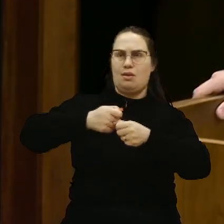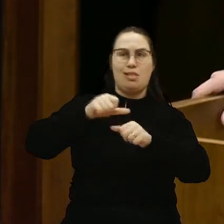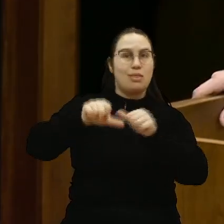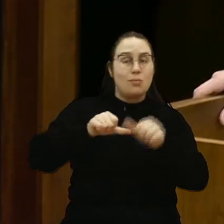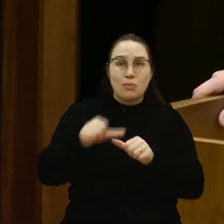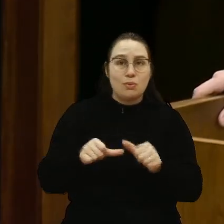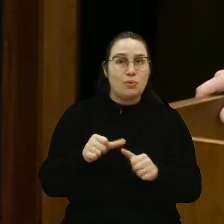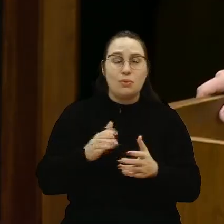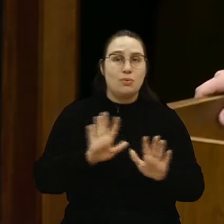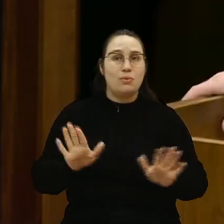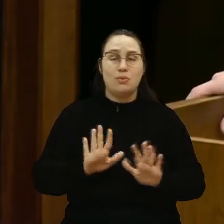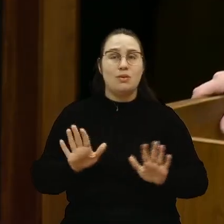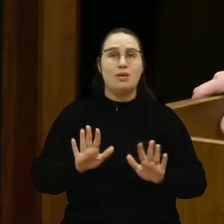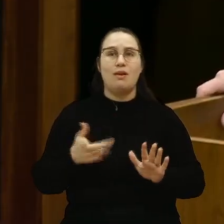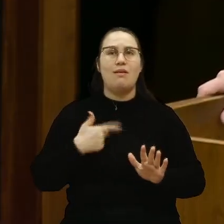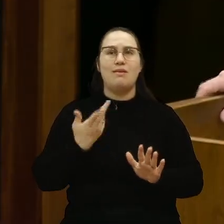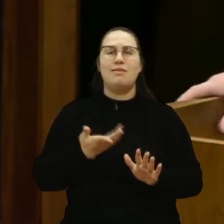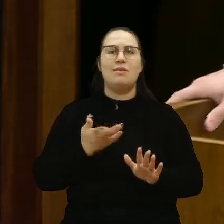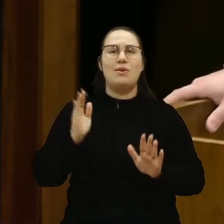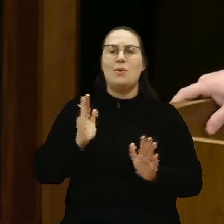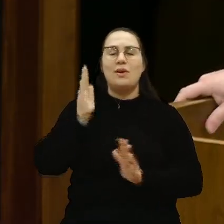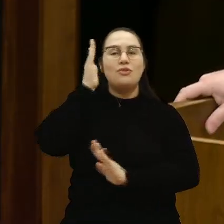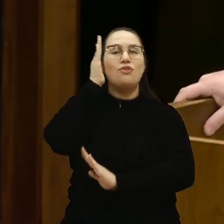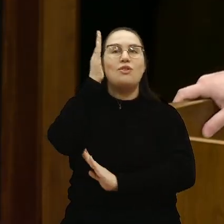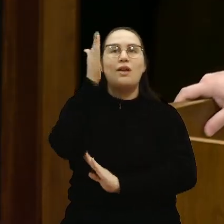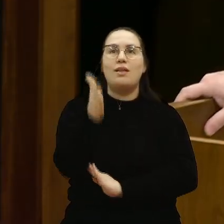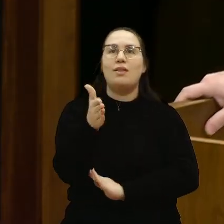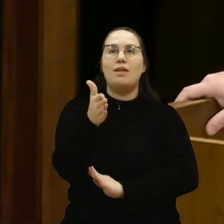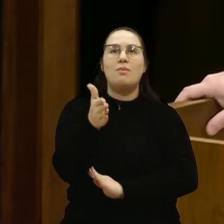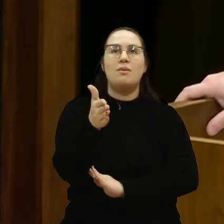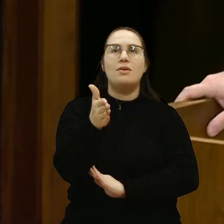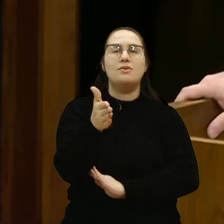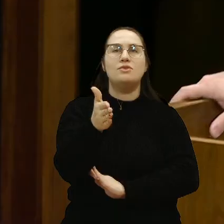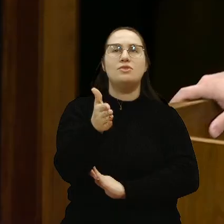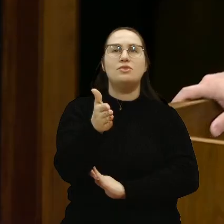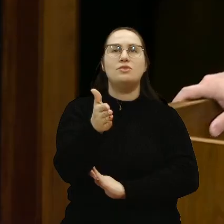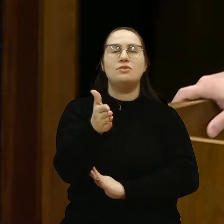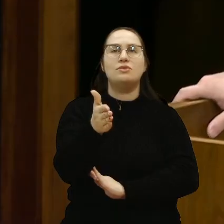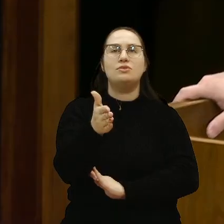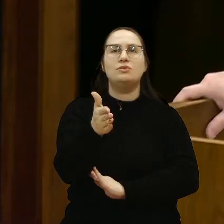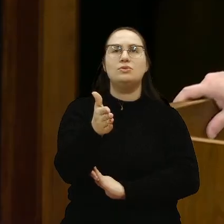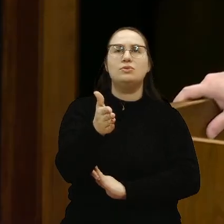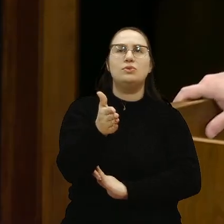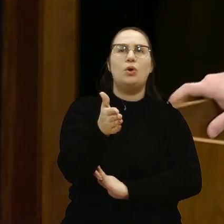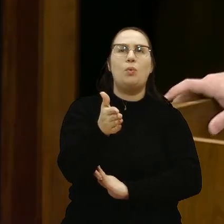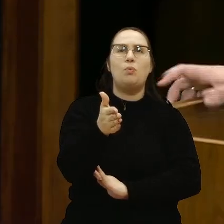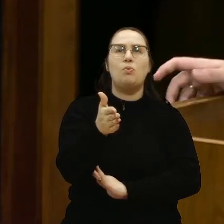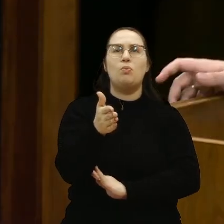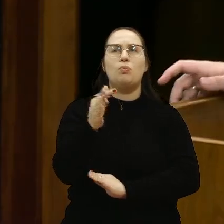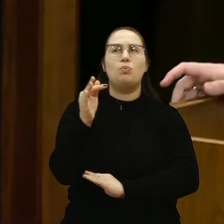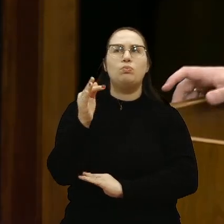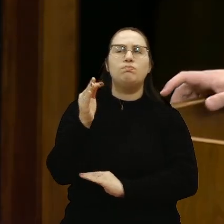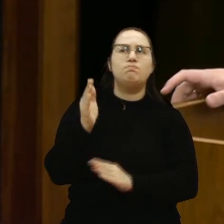há uma inconstitucionalidade diretamente relacionada a uma